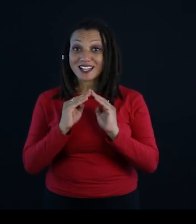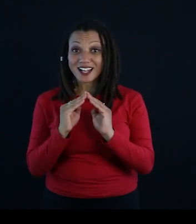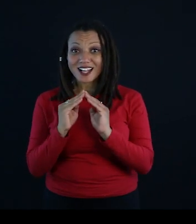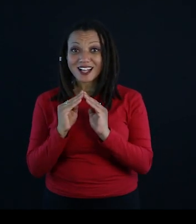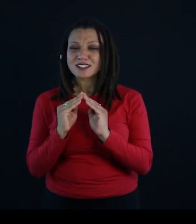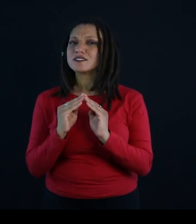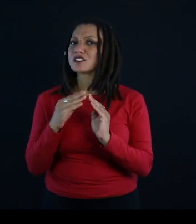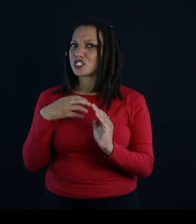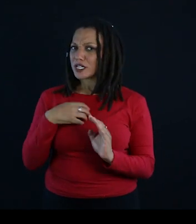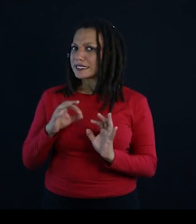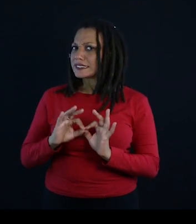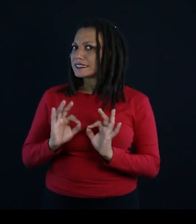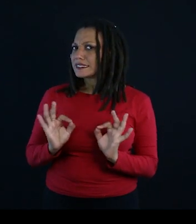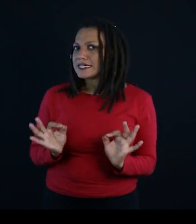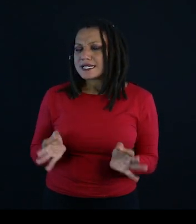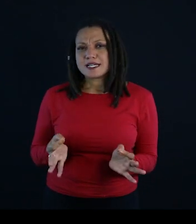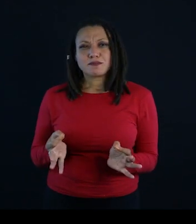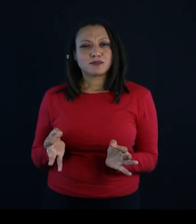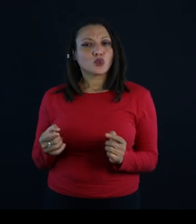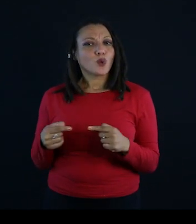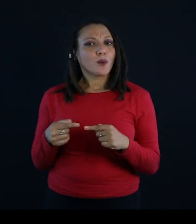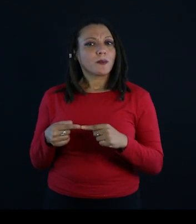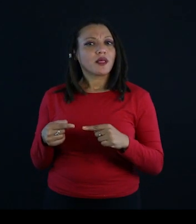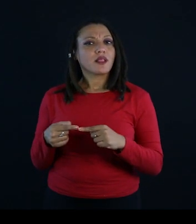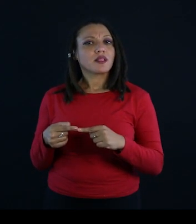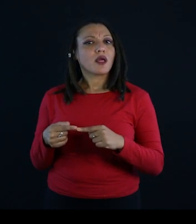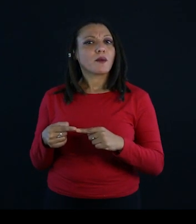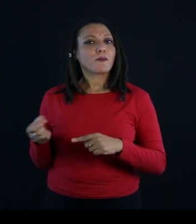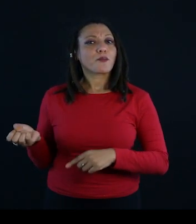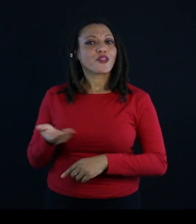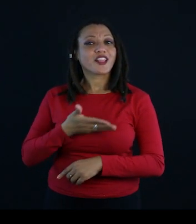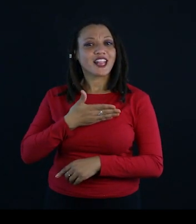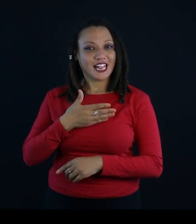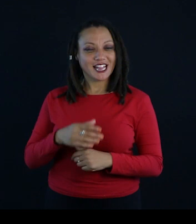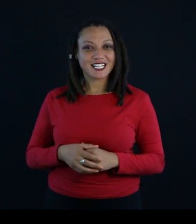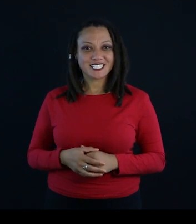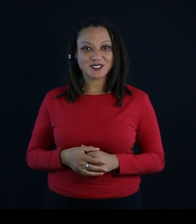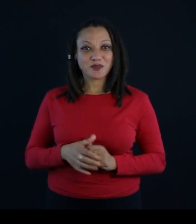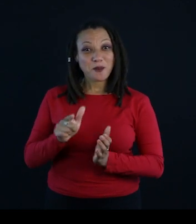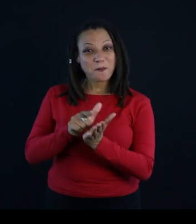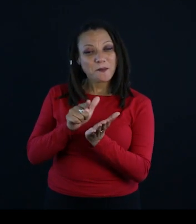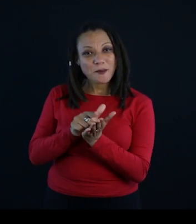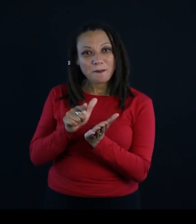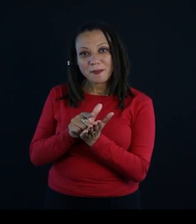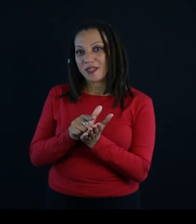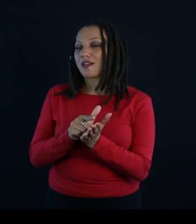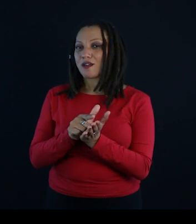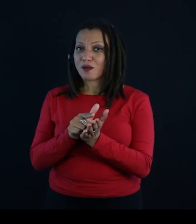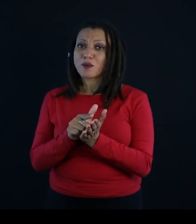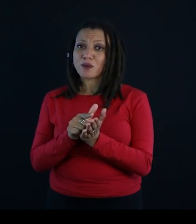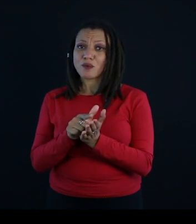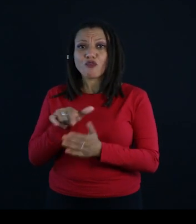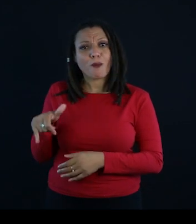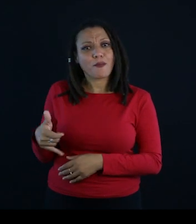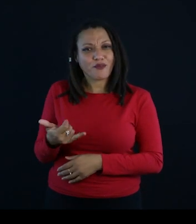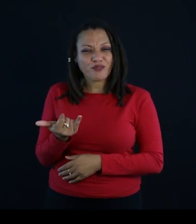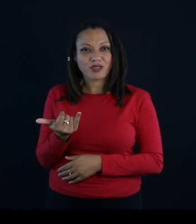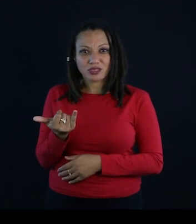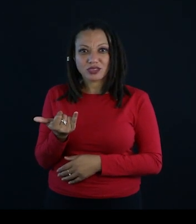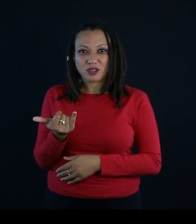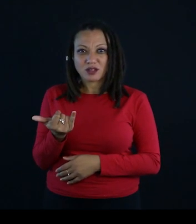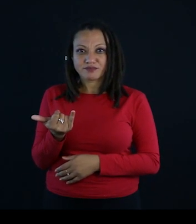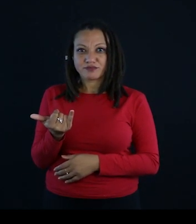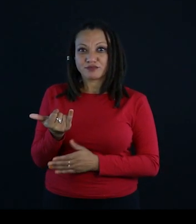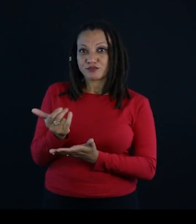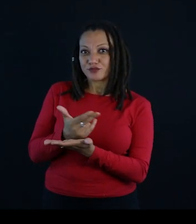A casinha do porquinho, a gente vai fazer uma casinha bem simples, bem modernista, tá, gente? É um quadradinho de papelão, que por acaso eu já tenho esse no